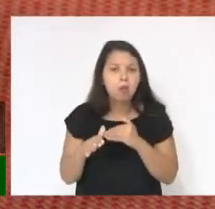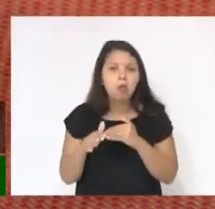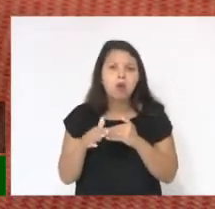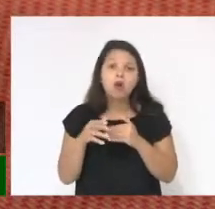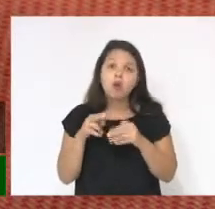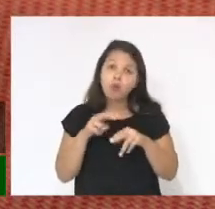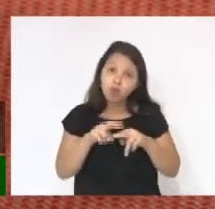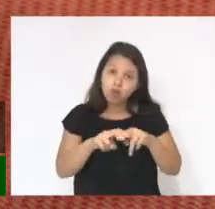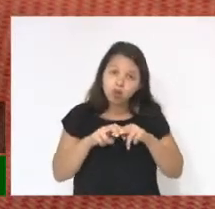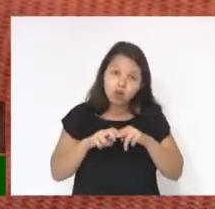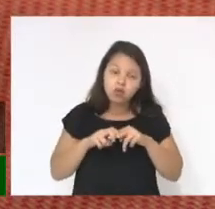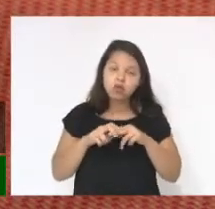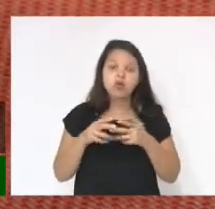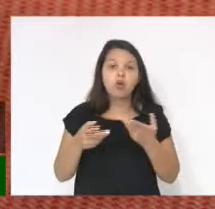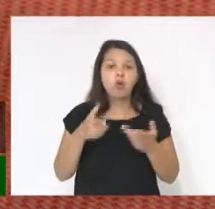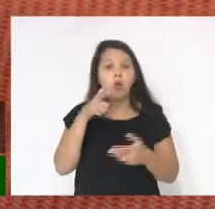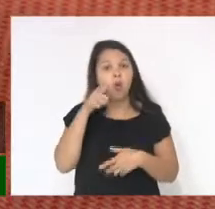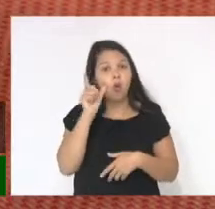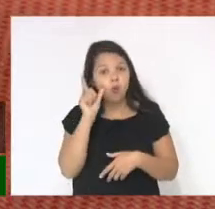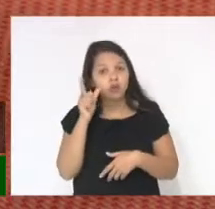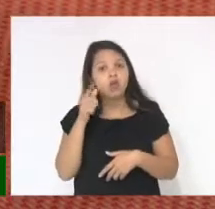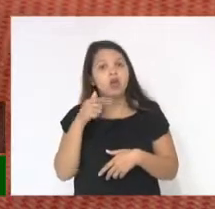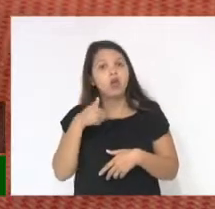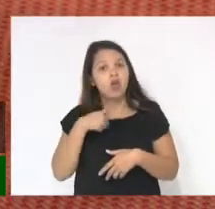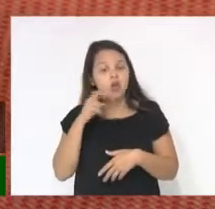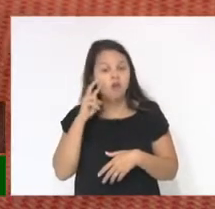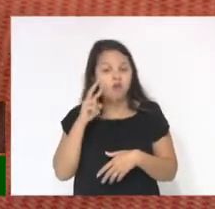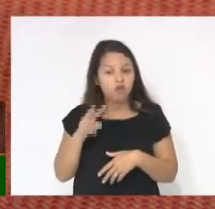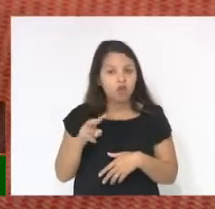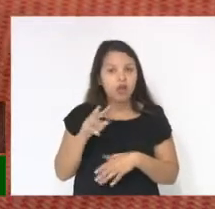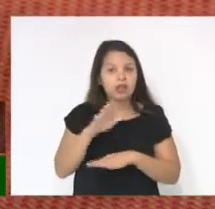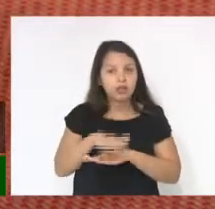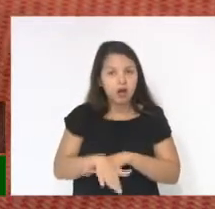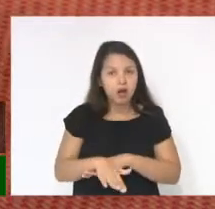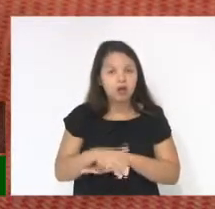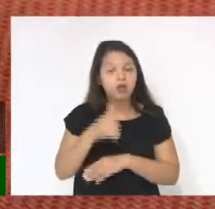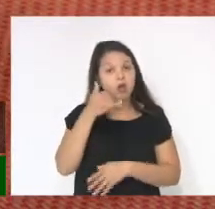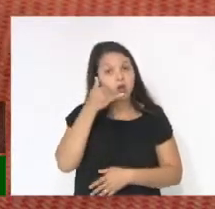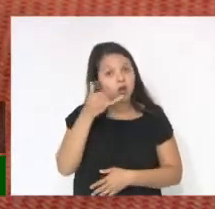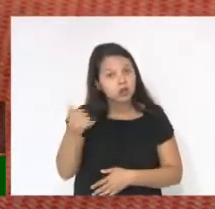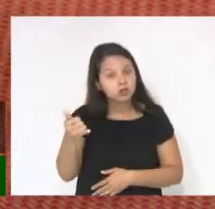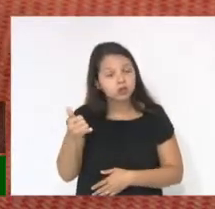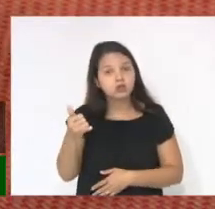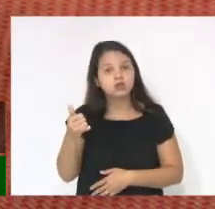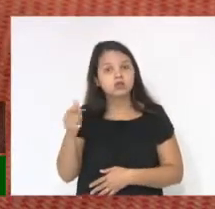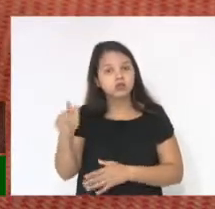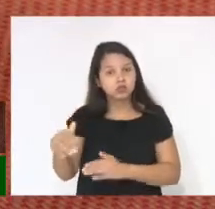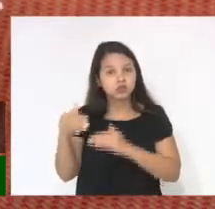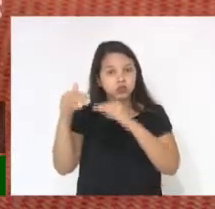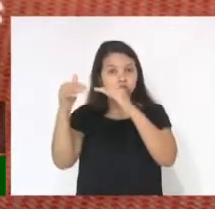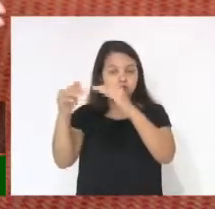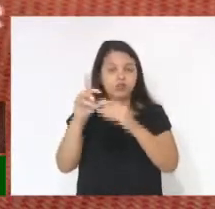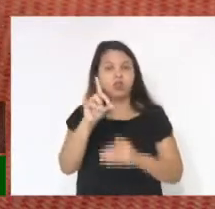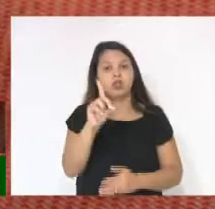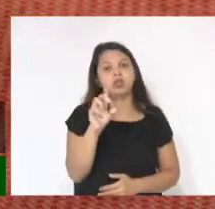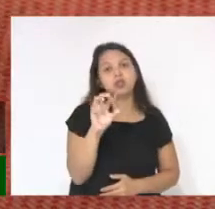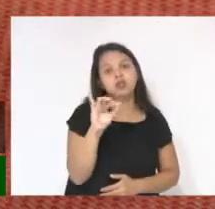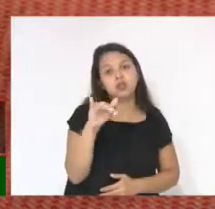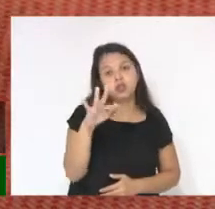acidentes. Ontem, quando passei por lá e vi, liguei ao superintendente do DINFRA.